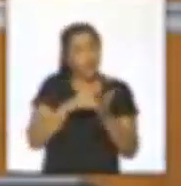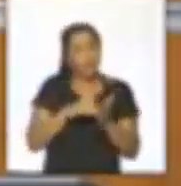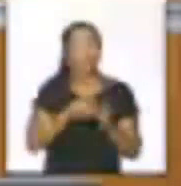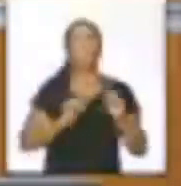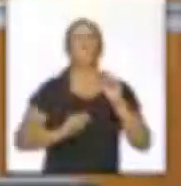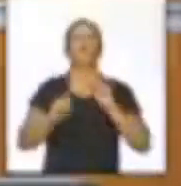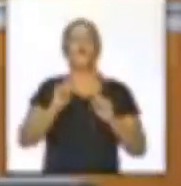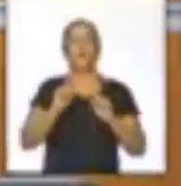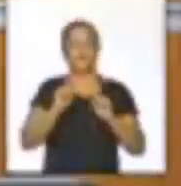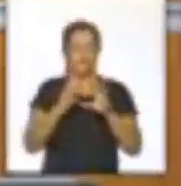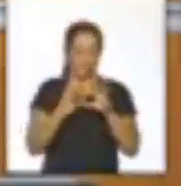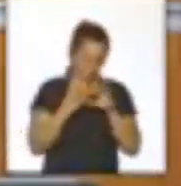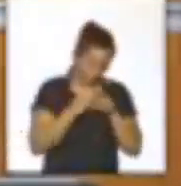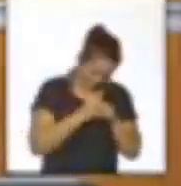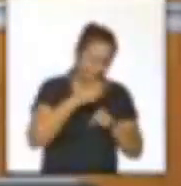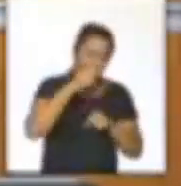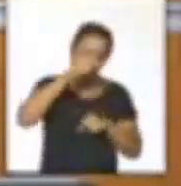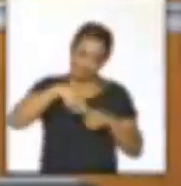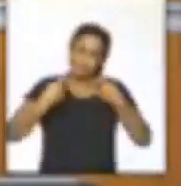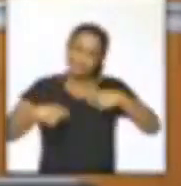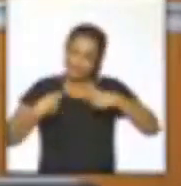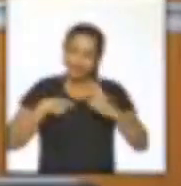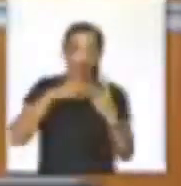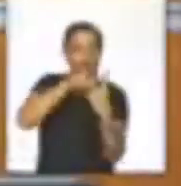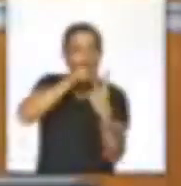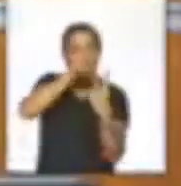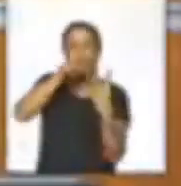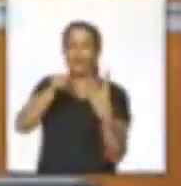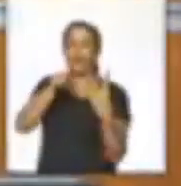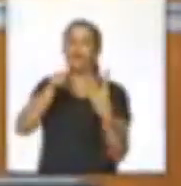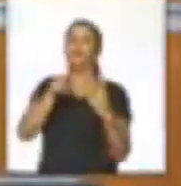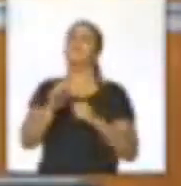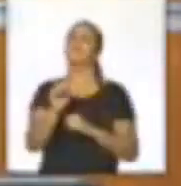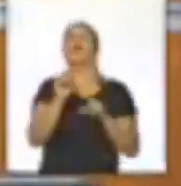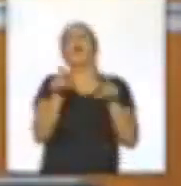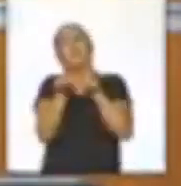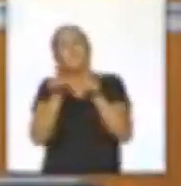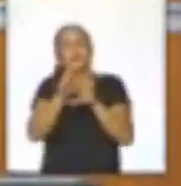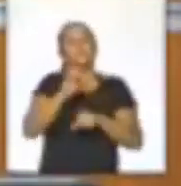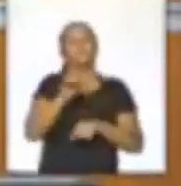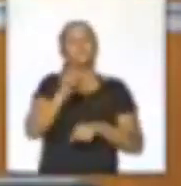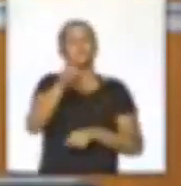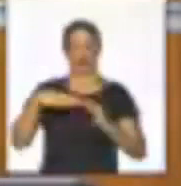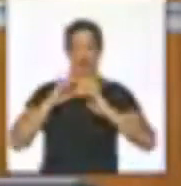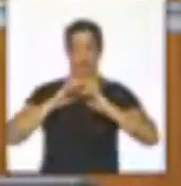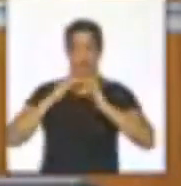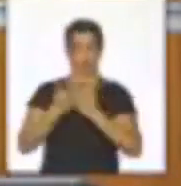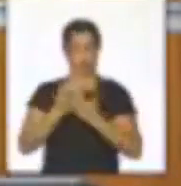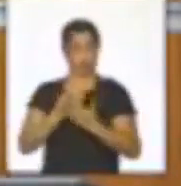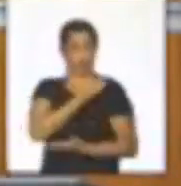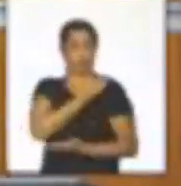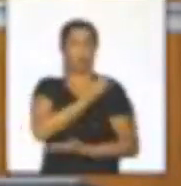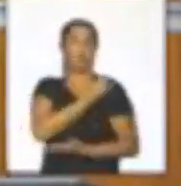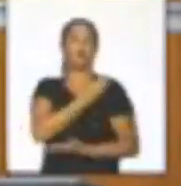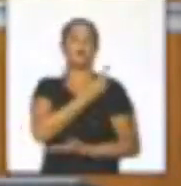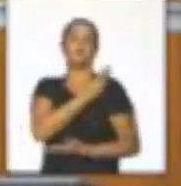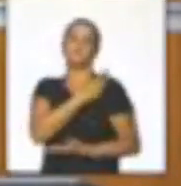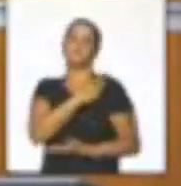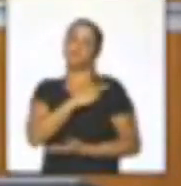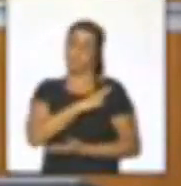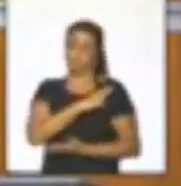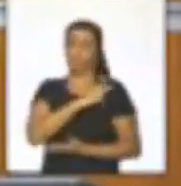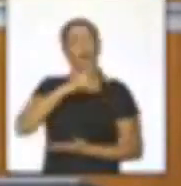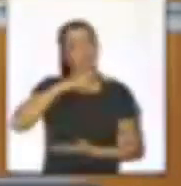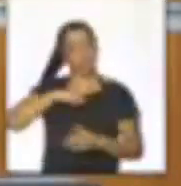Uma raiz quadrada. E se você é aluno do ensino médio, você deve ter visto a parte de lei dos